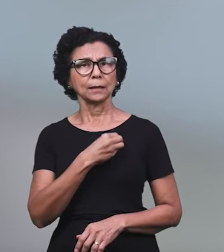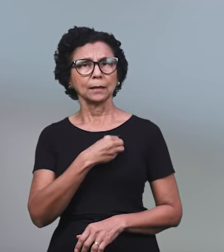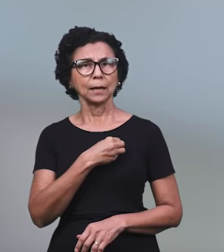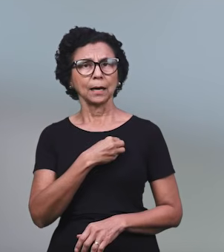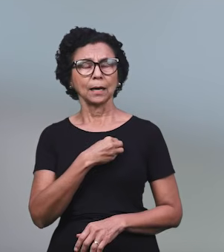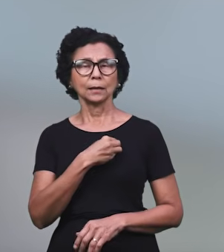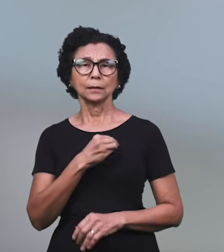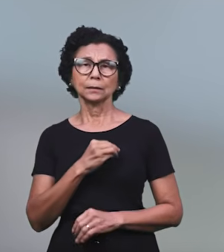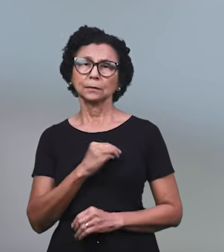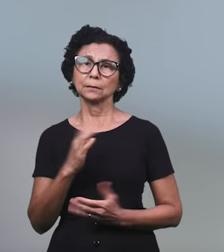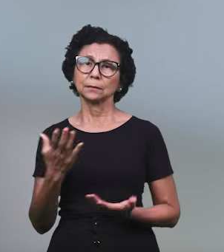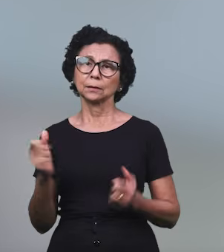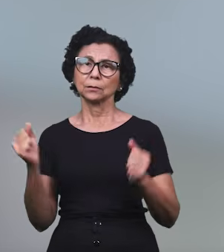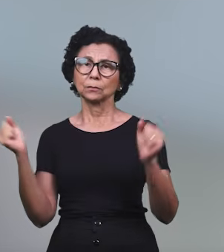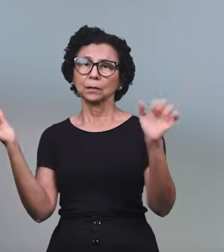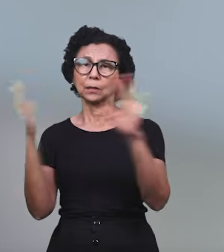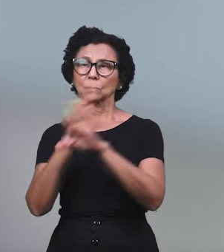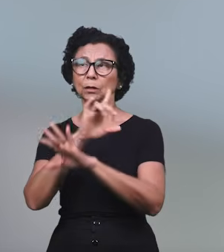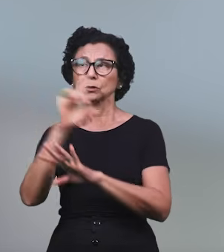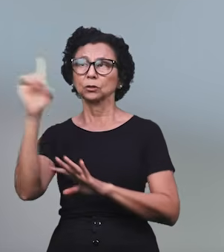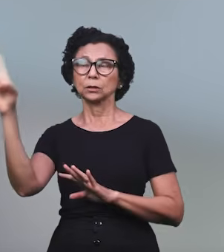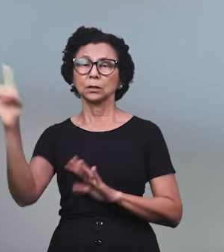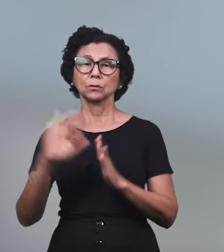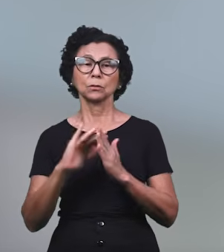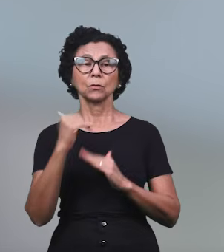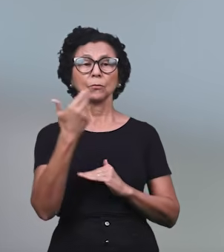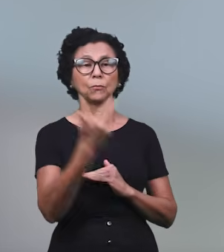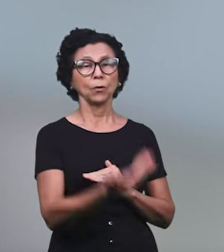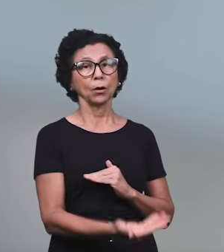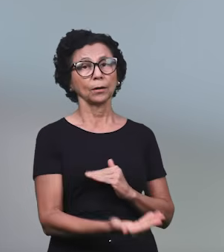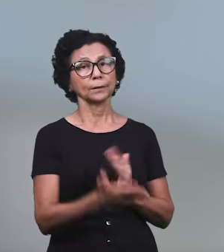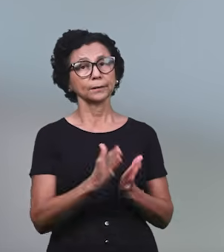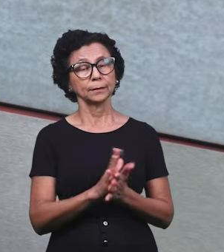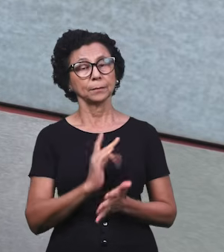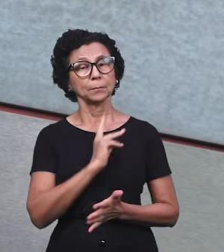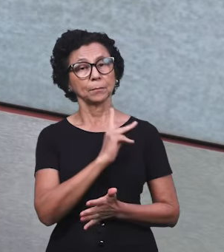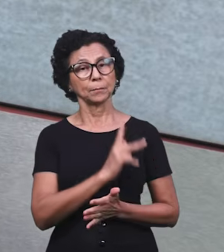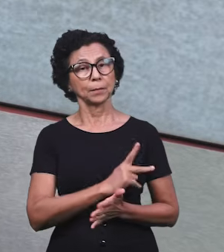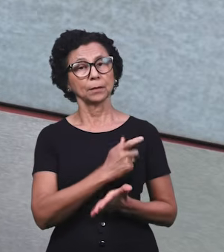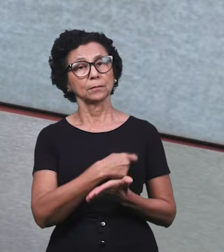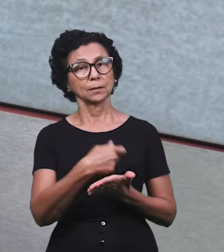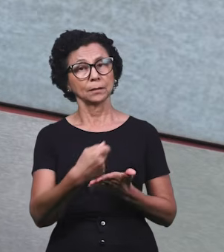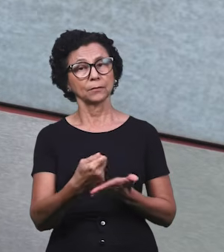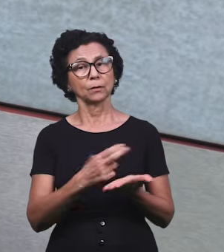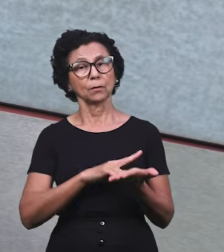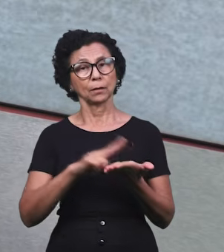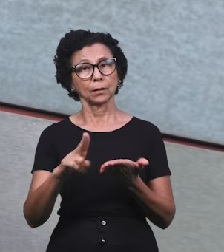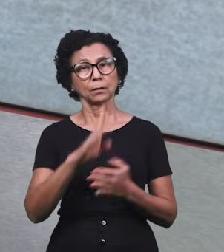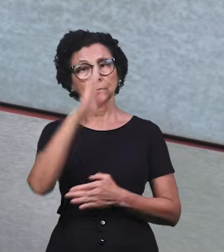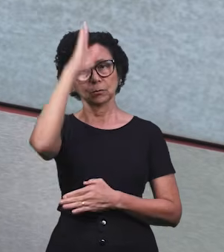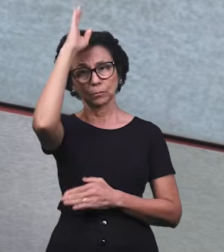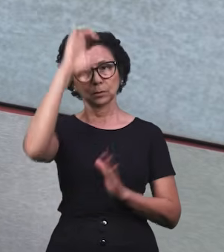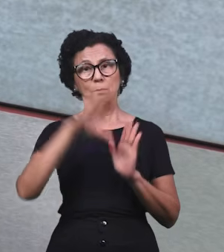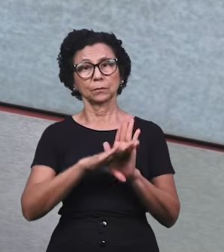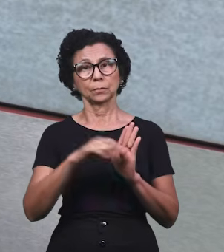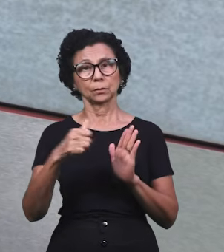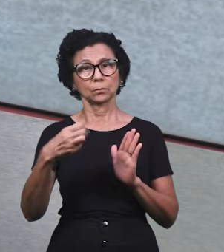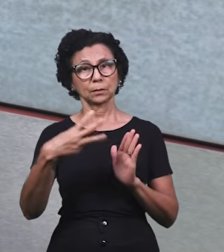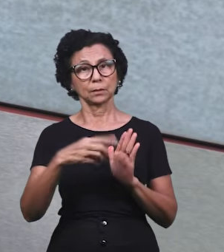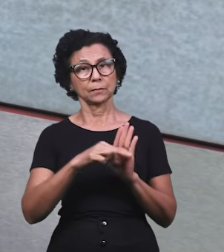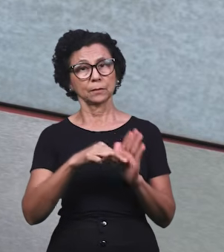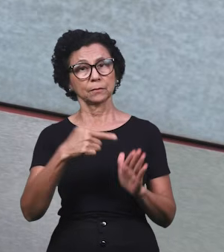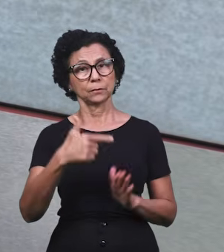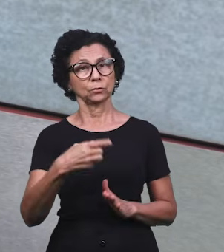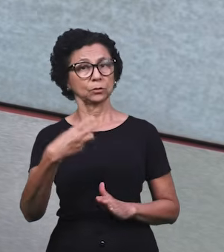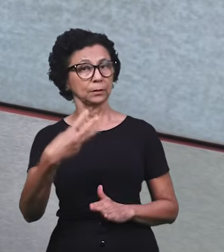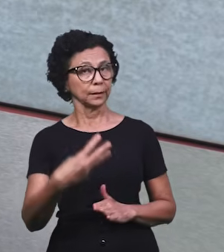destituídos estão da glória de Deus. Isso quem escreveu foi o apóstolo Paulo na carta aos Romanos, no capítulo 3, verso